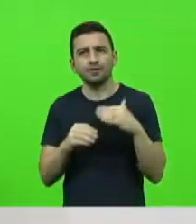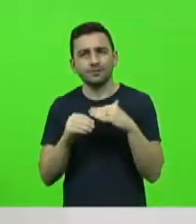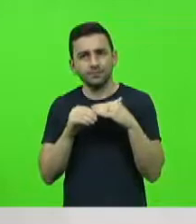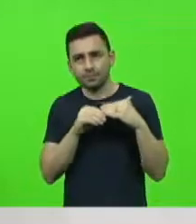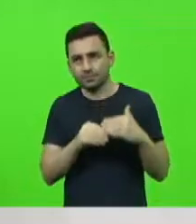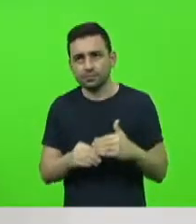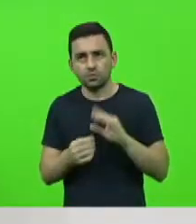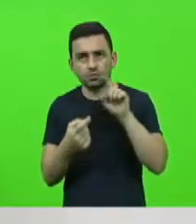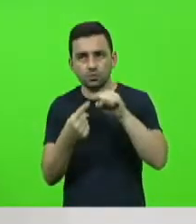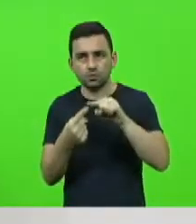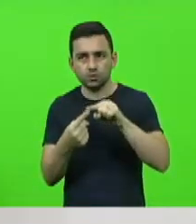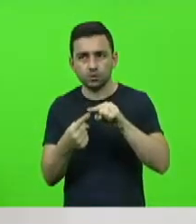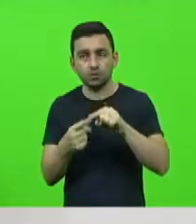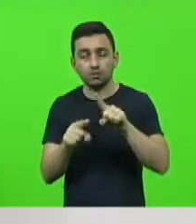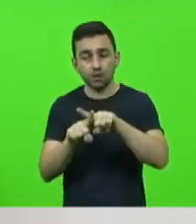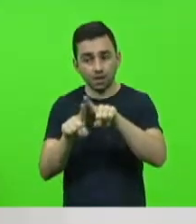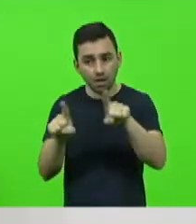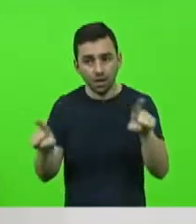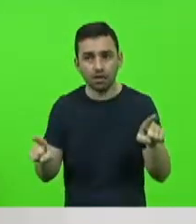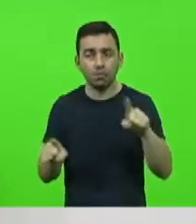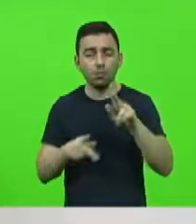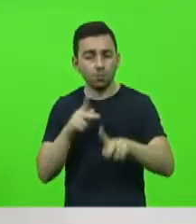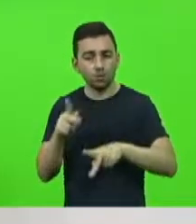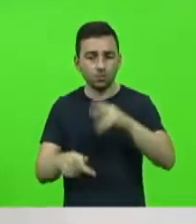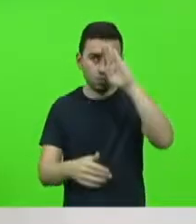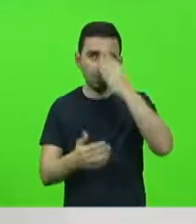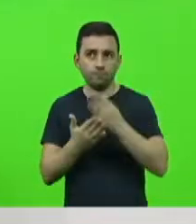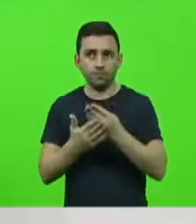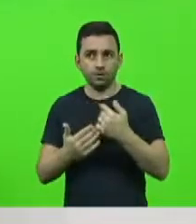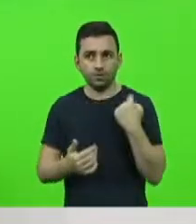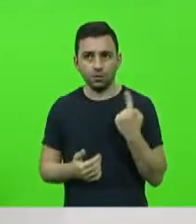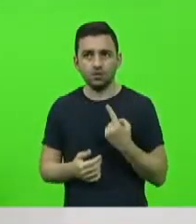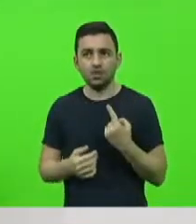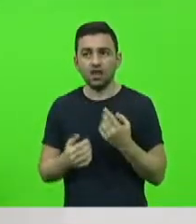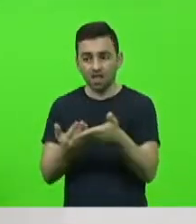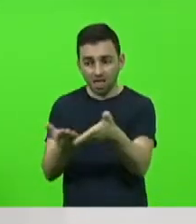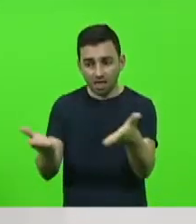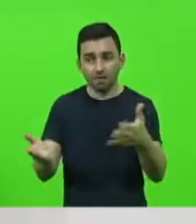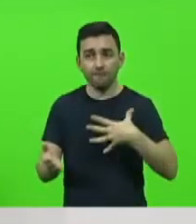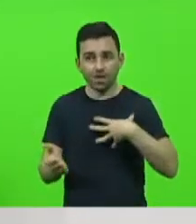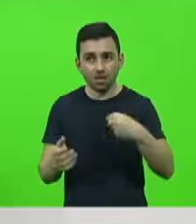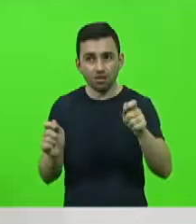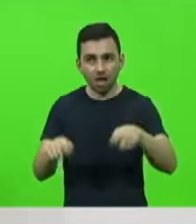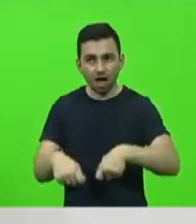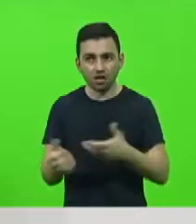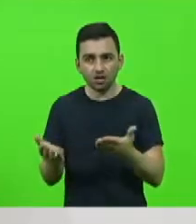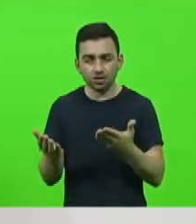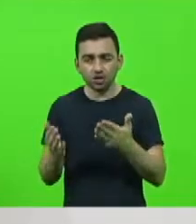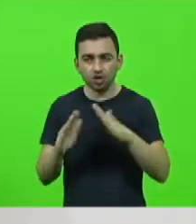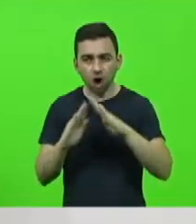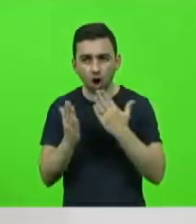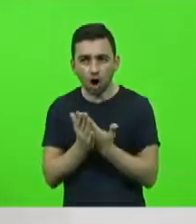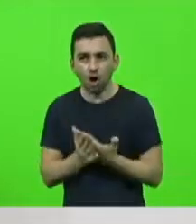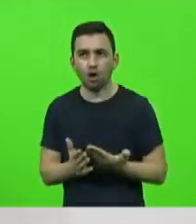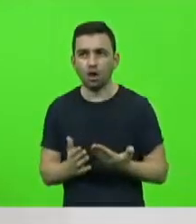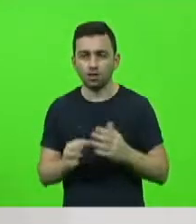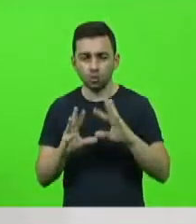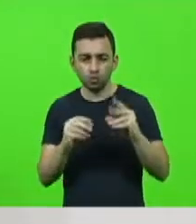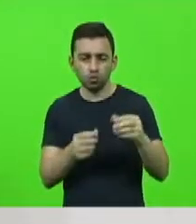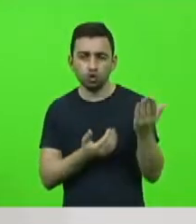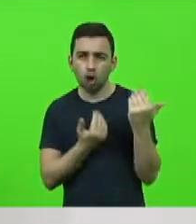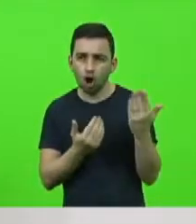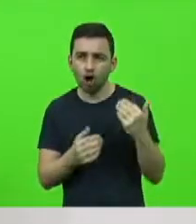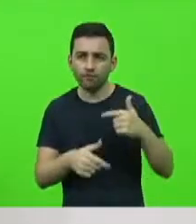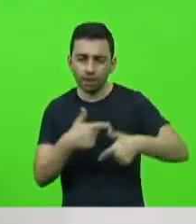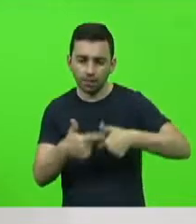povo a nós confiada, de contribuir para que todos os filhos tenham escola, todos os jovens tenham um emprego, que todas as famílias tenham teto,